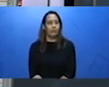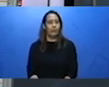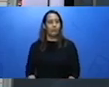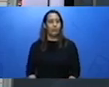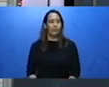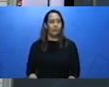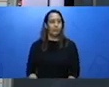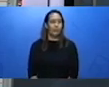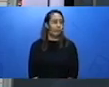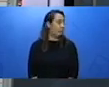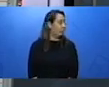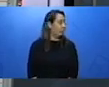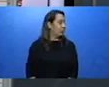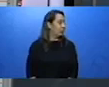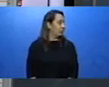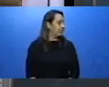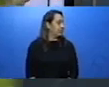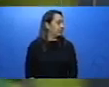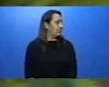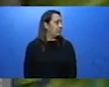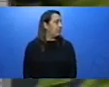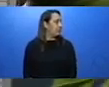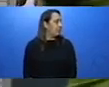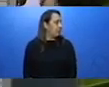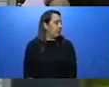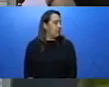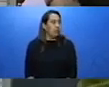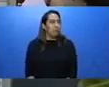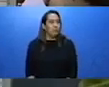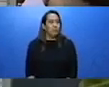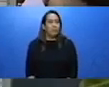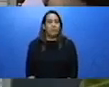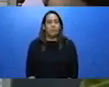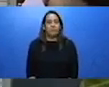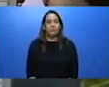K minúsculo. Fazer ele novamente, ó.